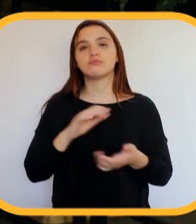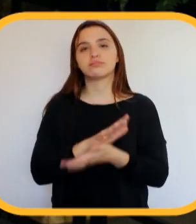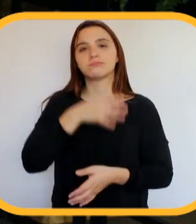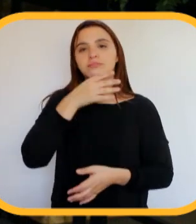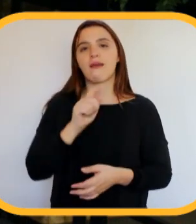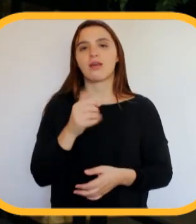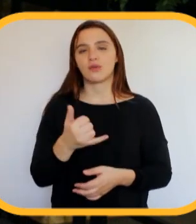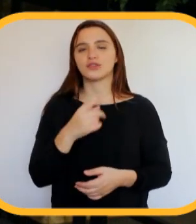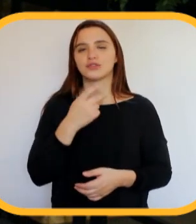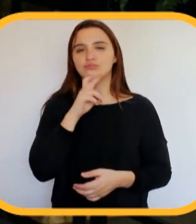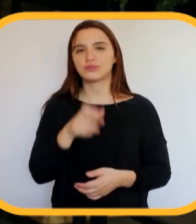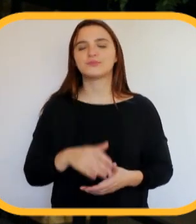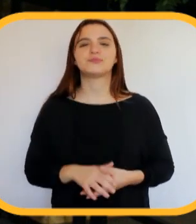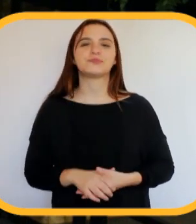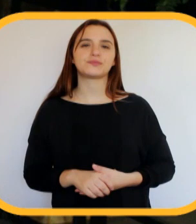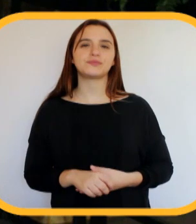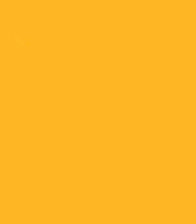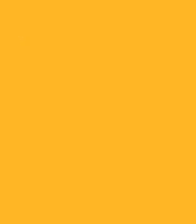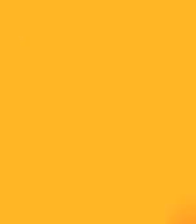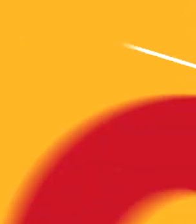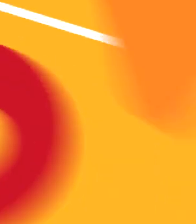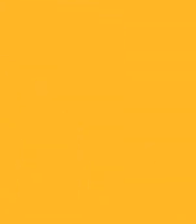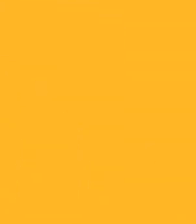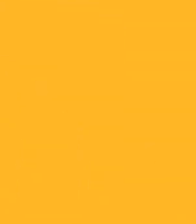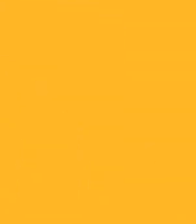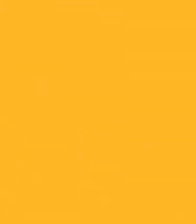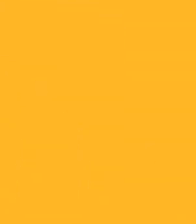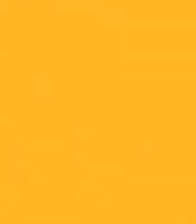O Repórter E2 responde a estas e outras questões.